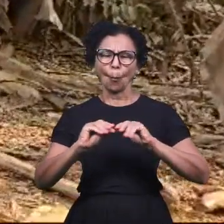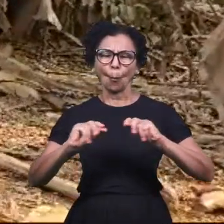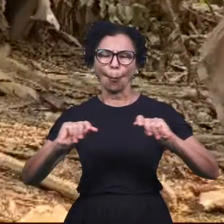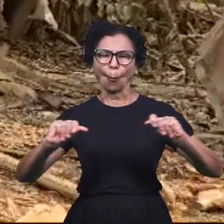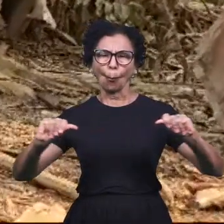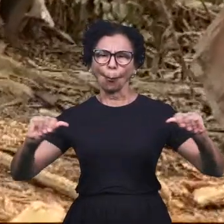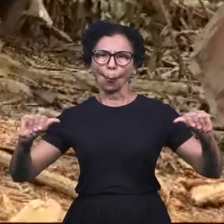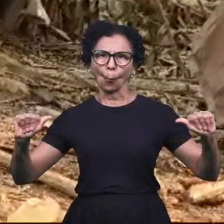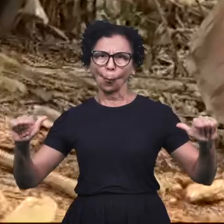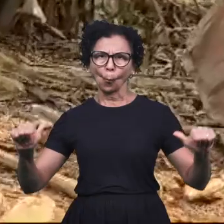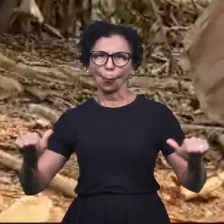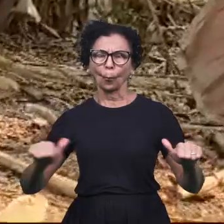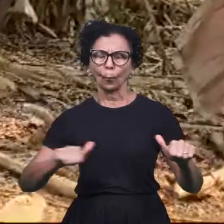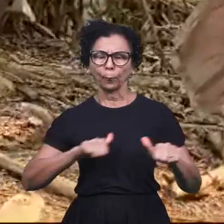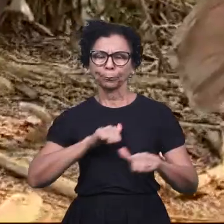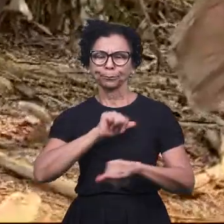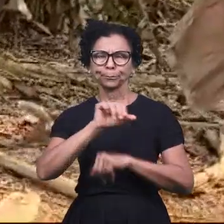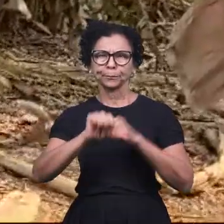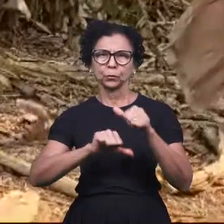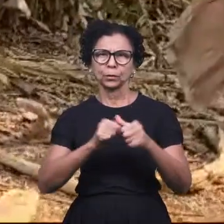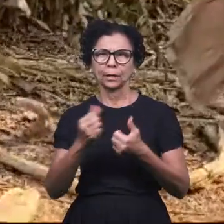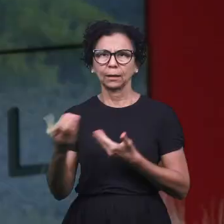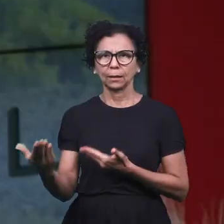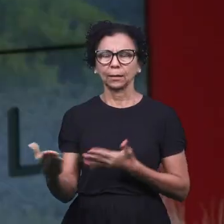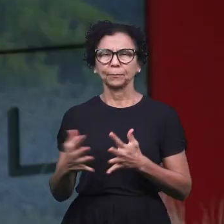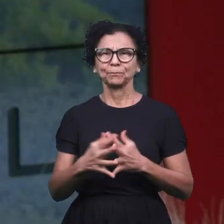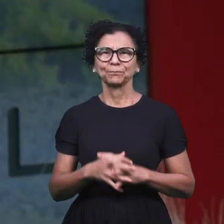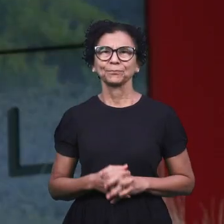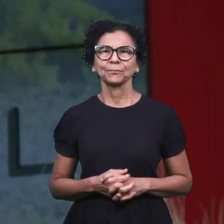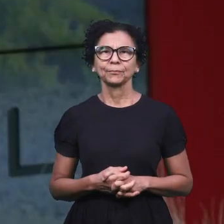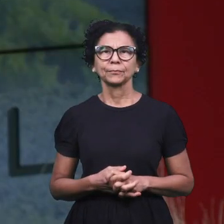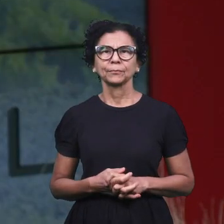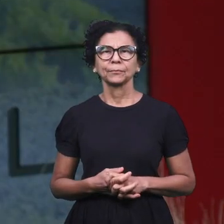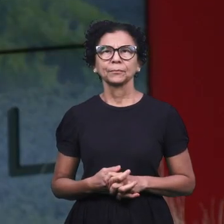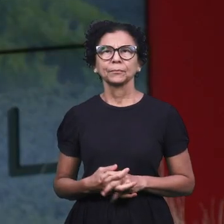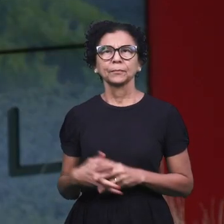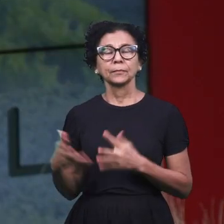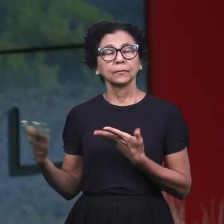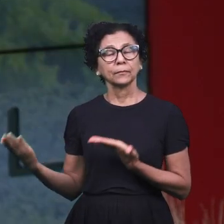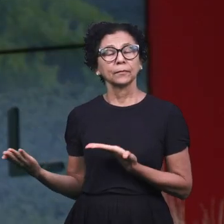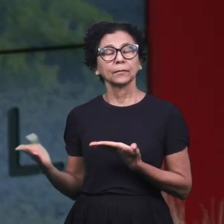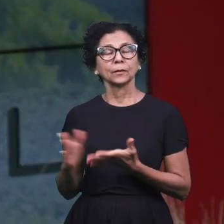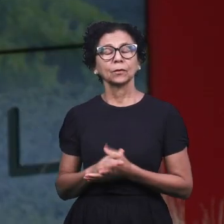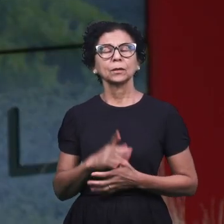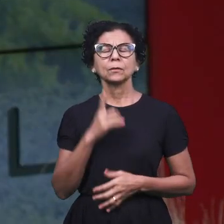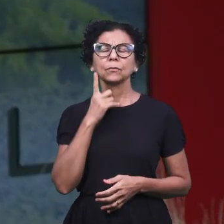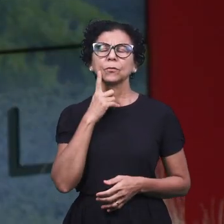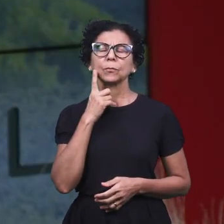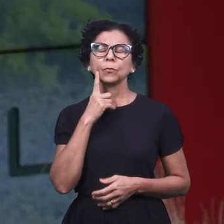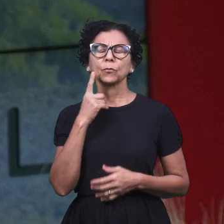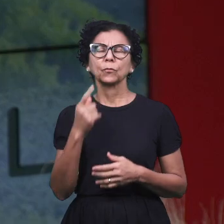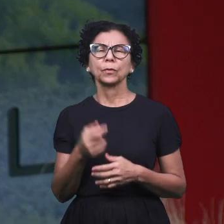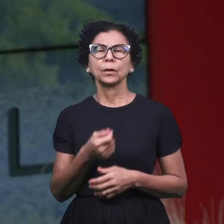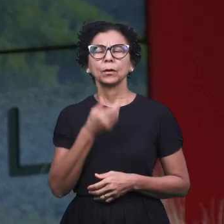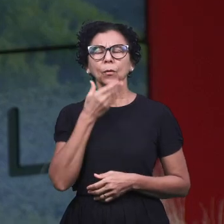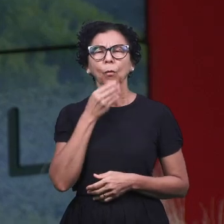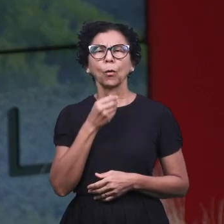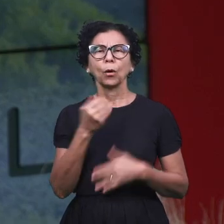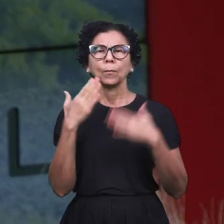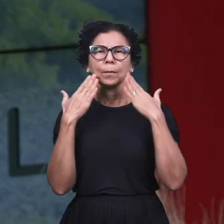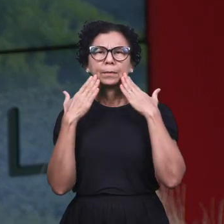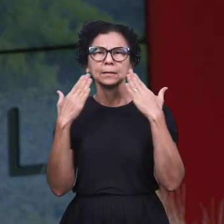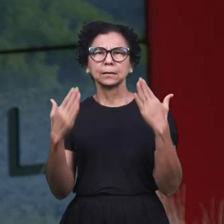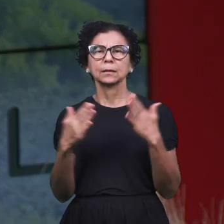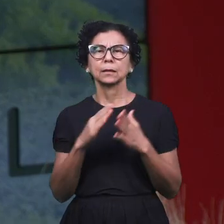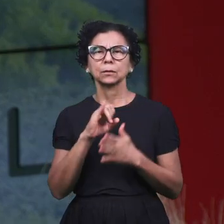Vai fortalecer muito o animal nesse período de seca. Agora, no quadro Coisas da Roça, O nosso apresentador, João